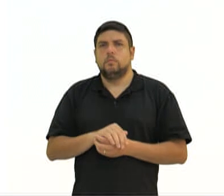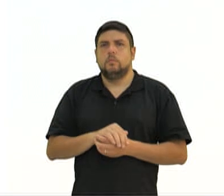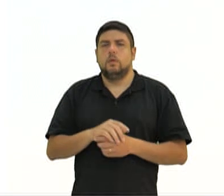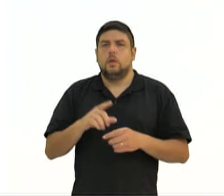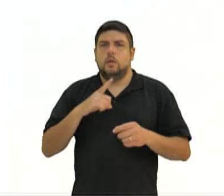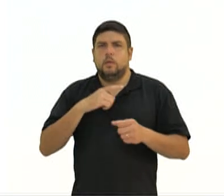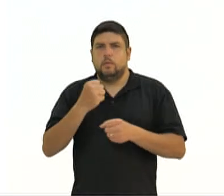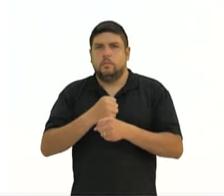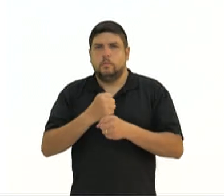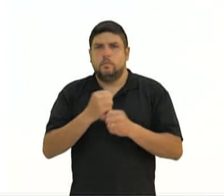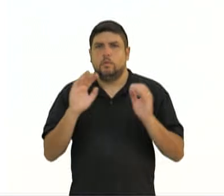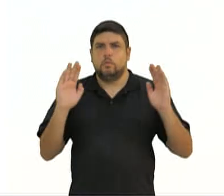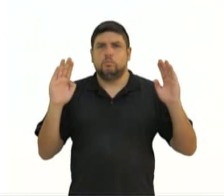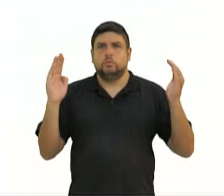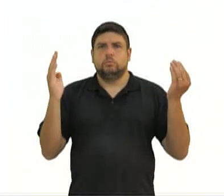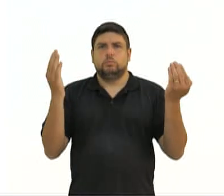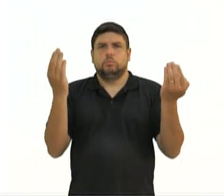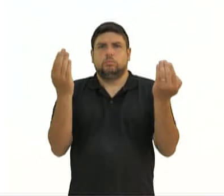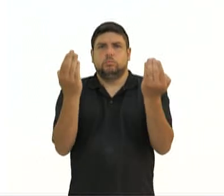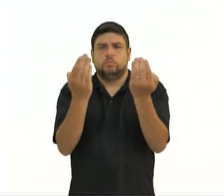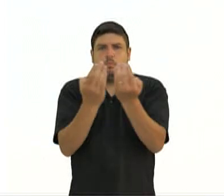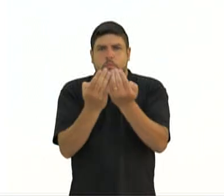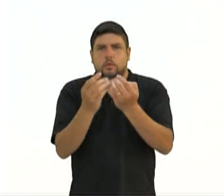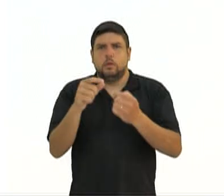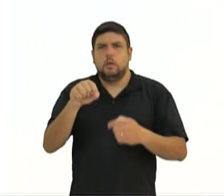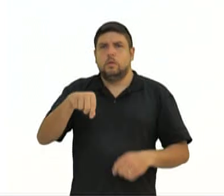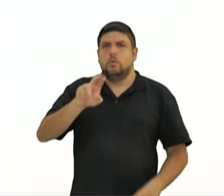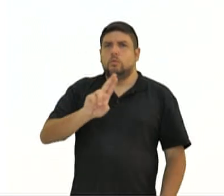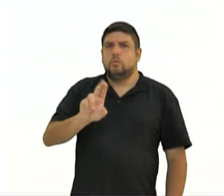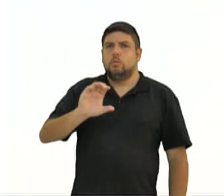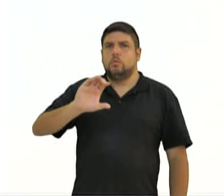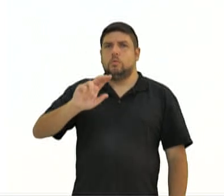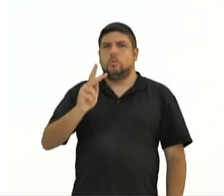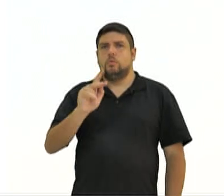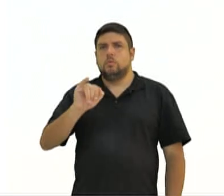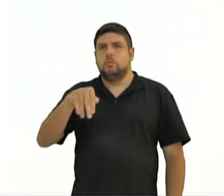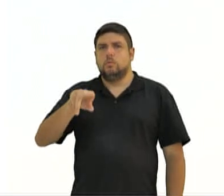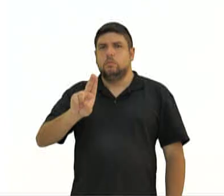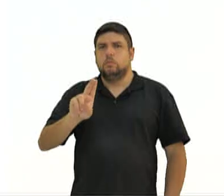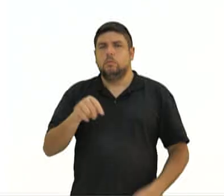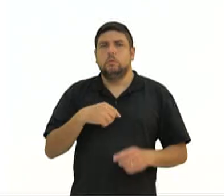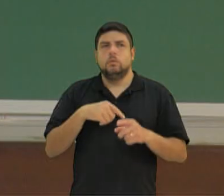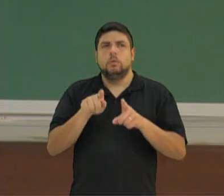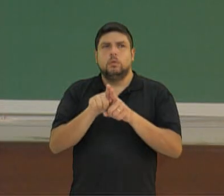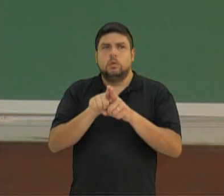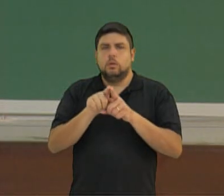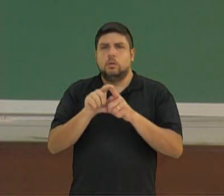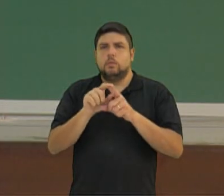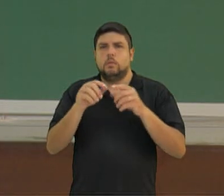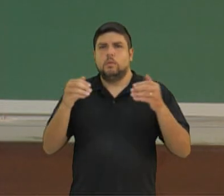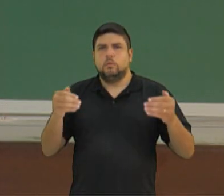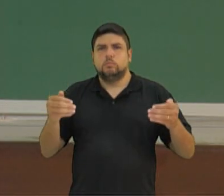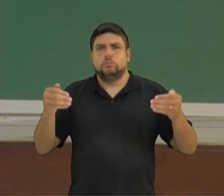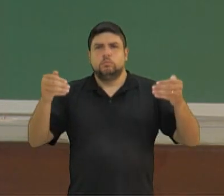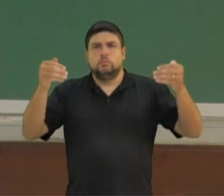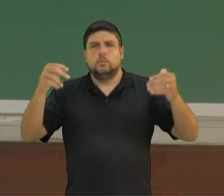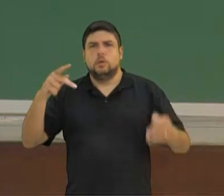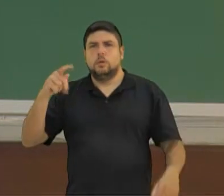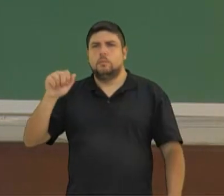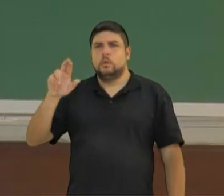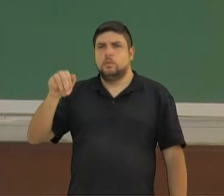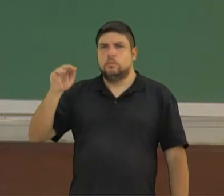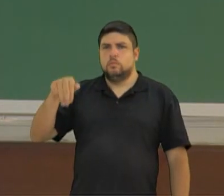muralha conhecida como a Chimu e a fortaleza de Paramonga, essa